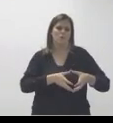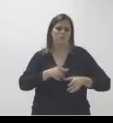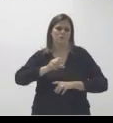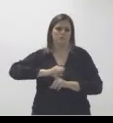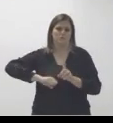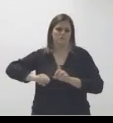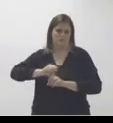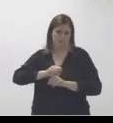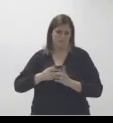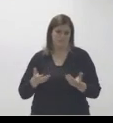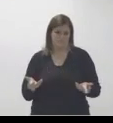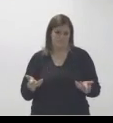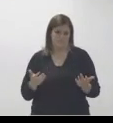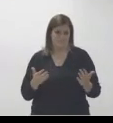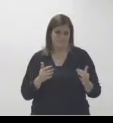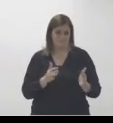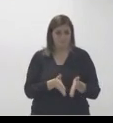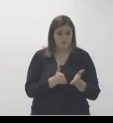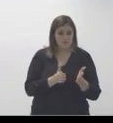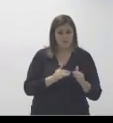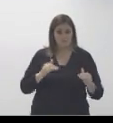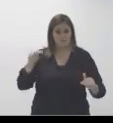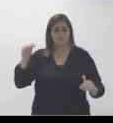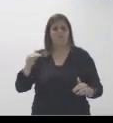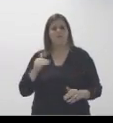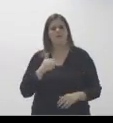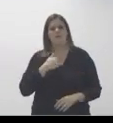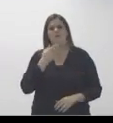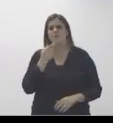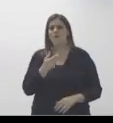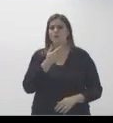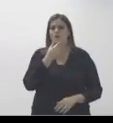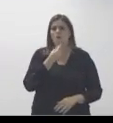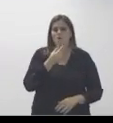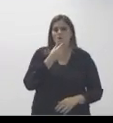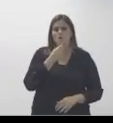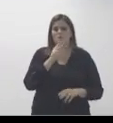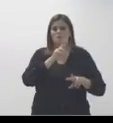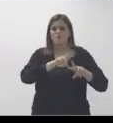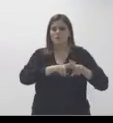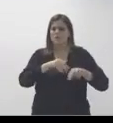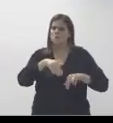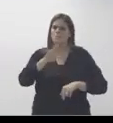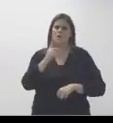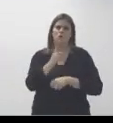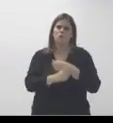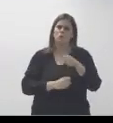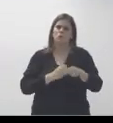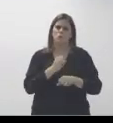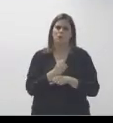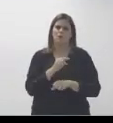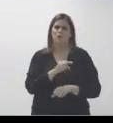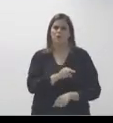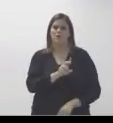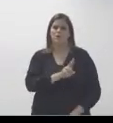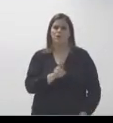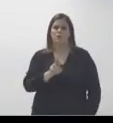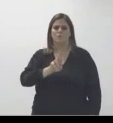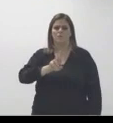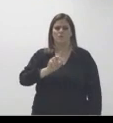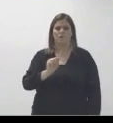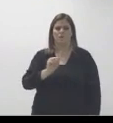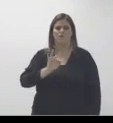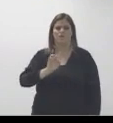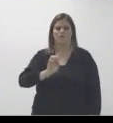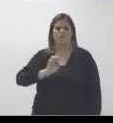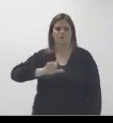falar do rafael braga que está preso há mais de um ano por causa de um cigarro de maconha e de